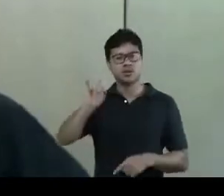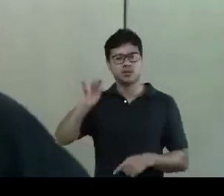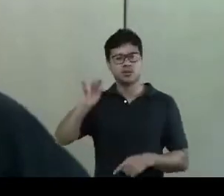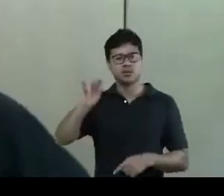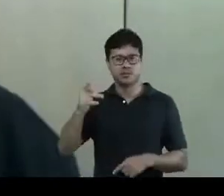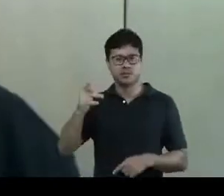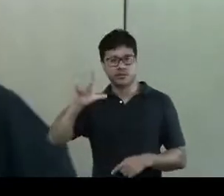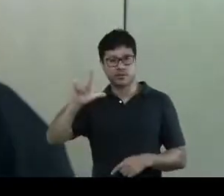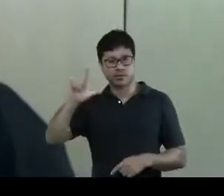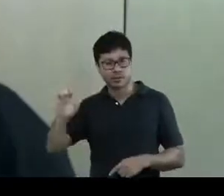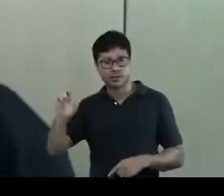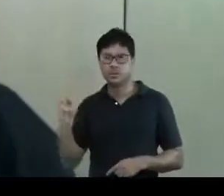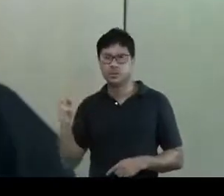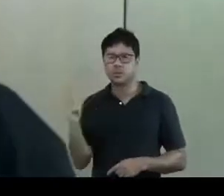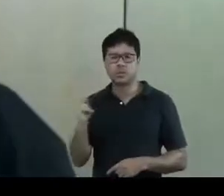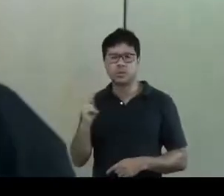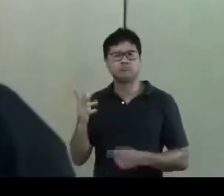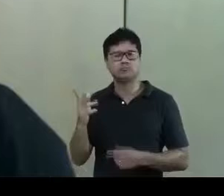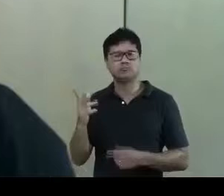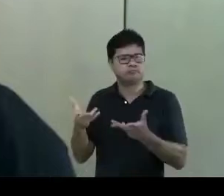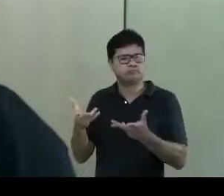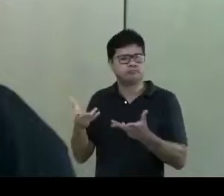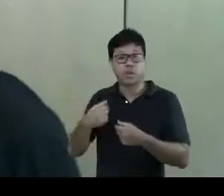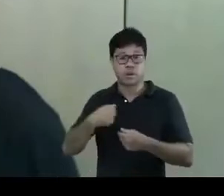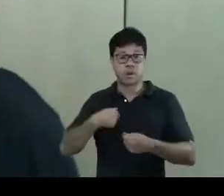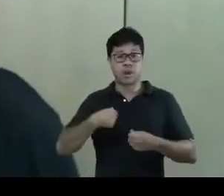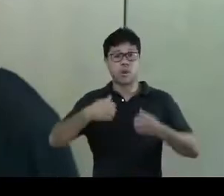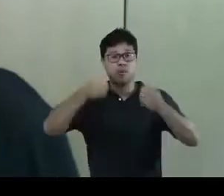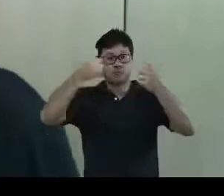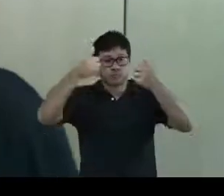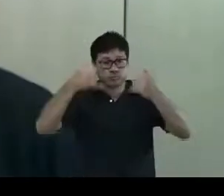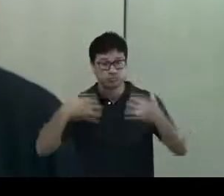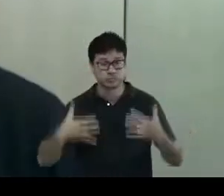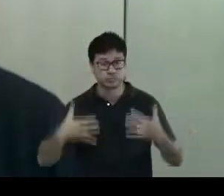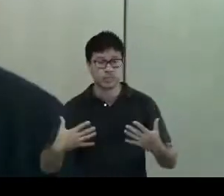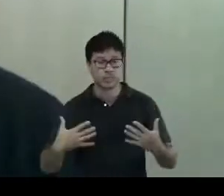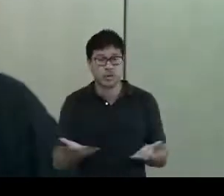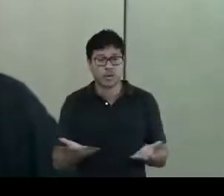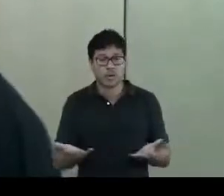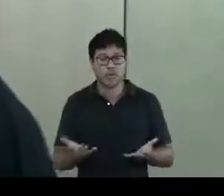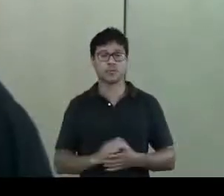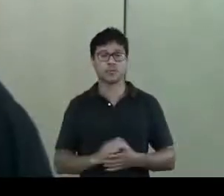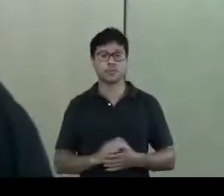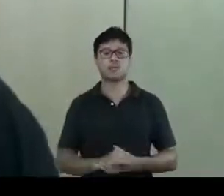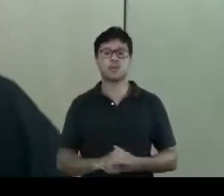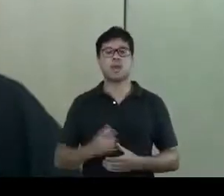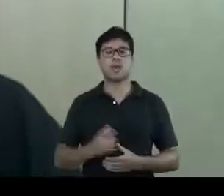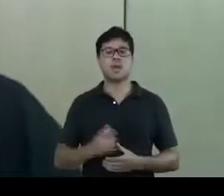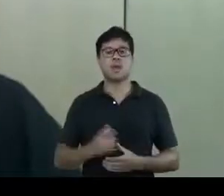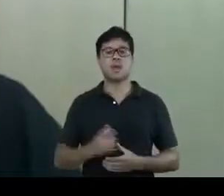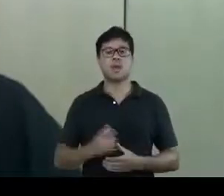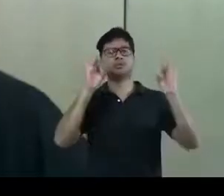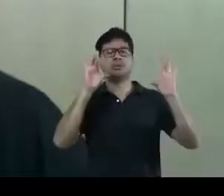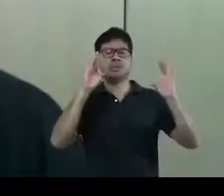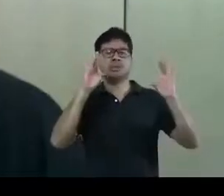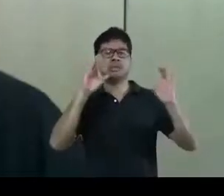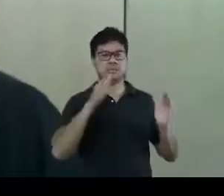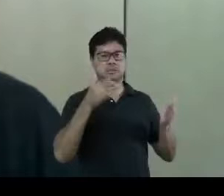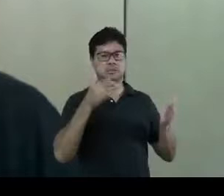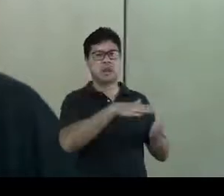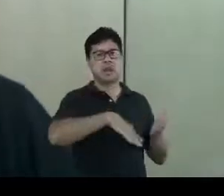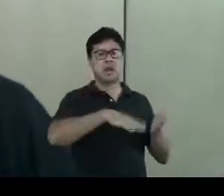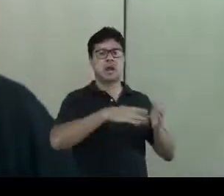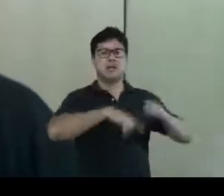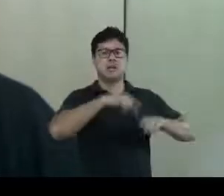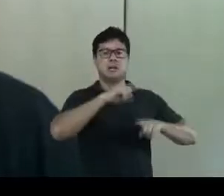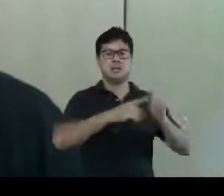Rafaele. E falo aqui, na verdade, não enquanto alguém especialista na